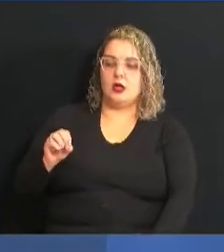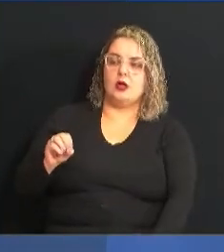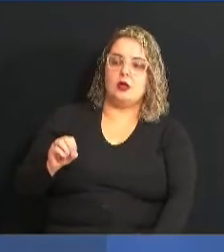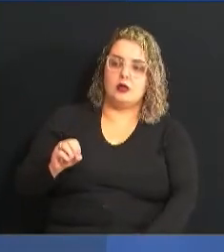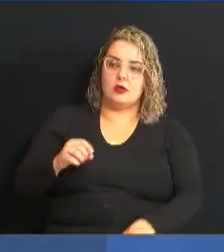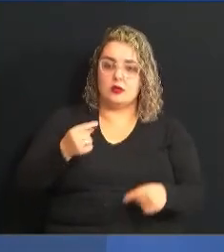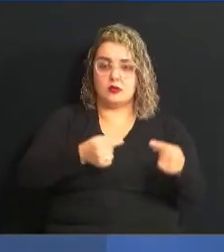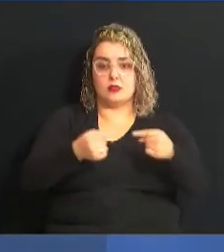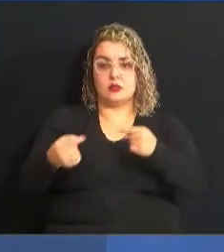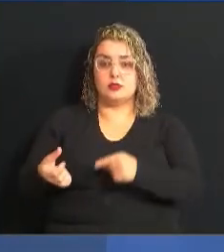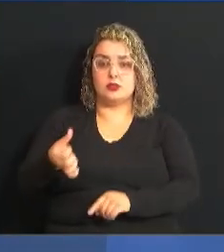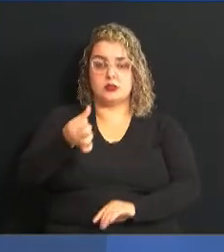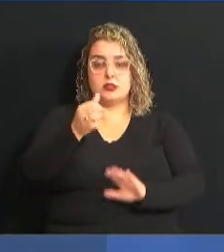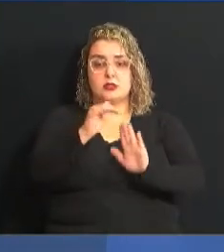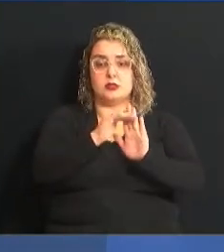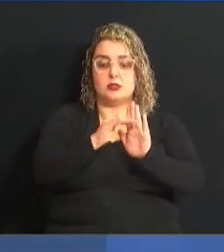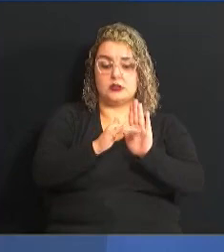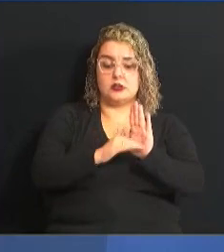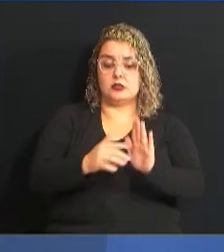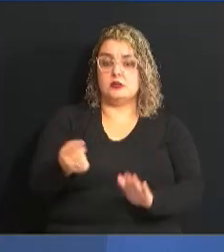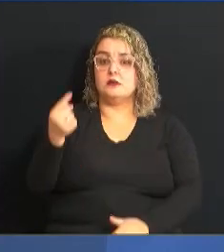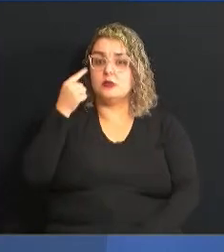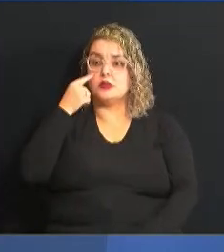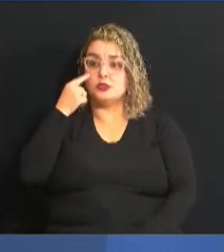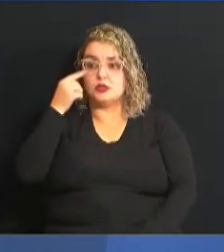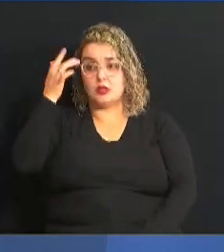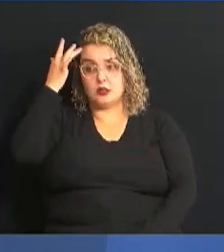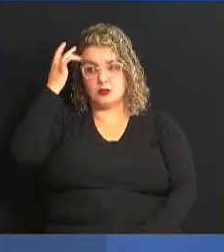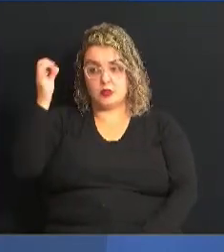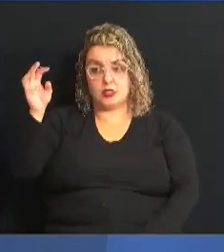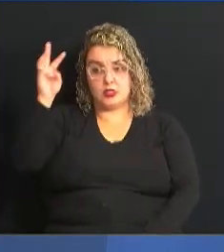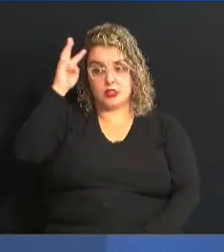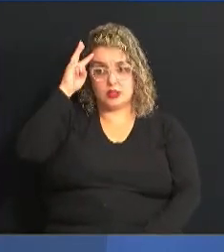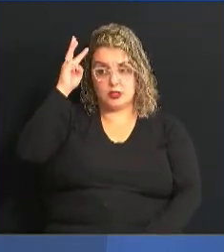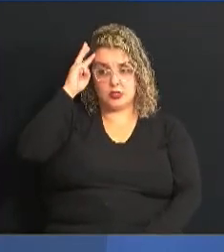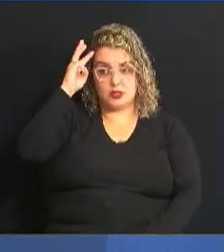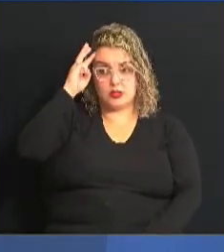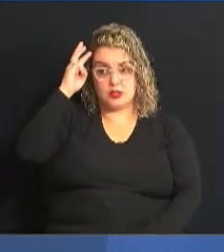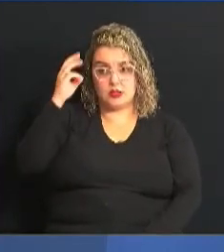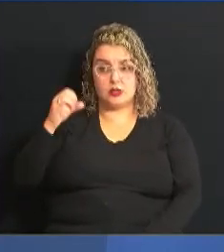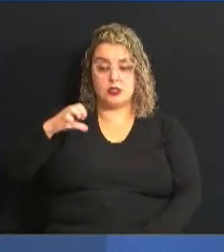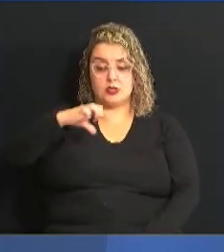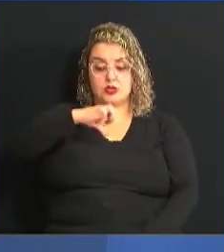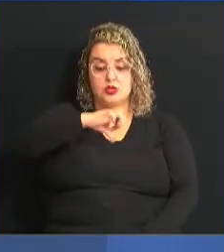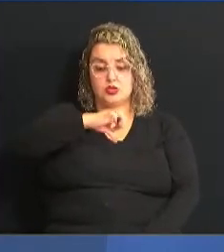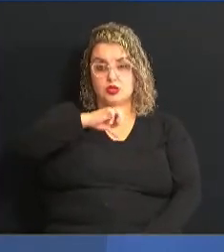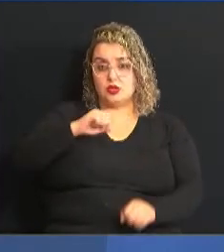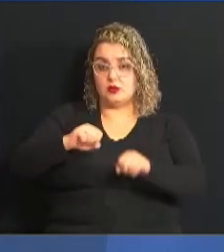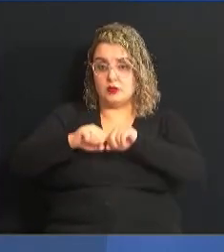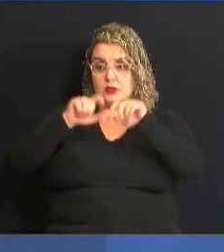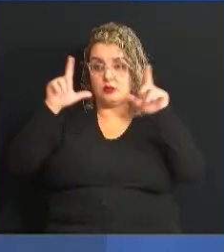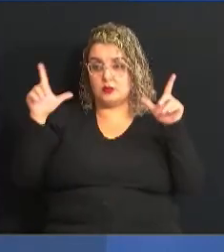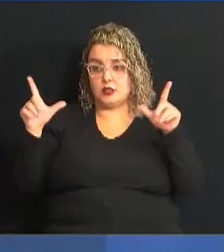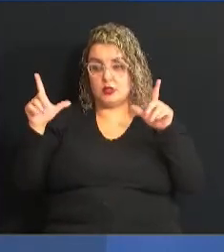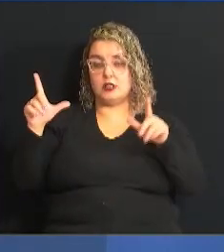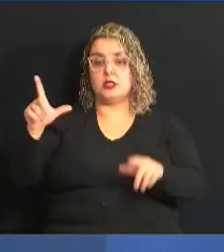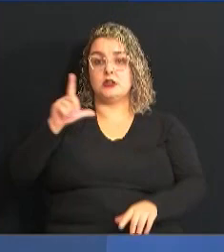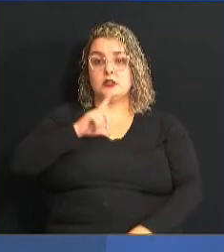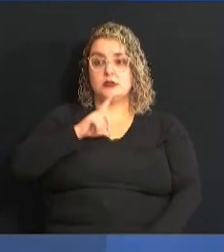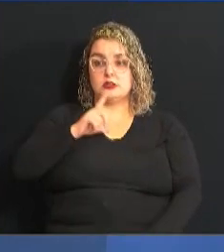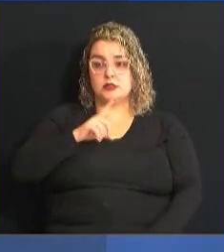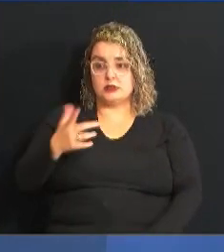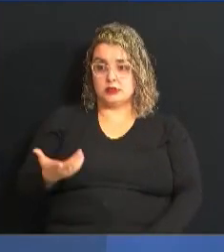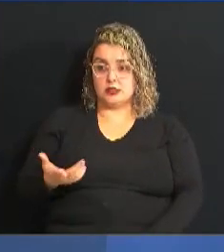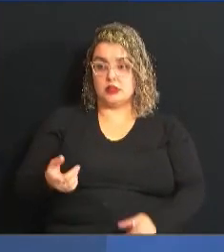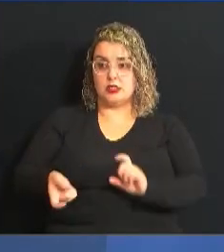esses 6 projetos e olha só, amanhã, terça-feira, logo às 9 horas da manhã, a gente tem a